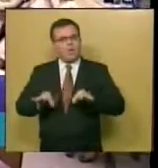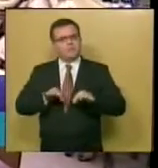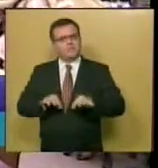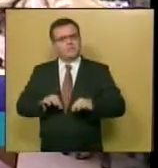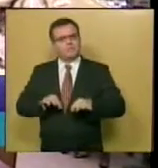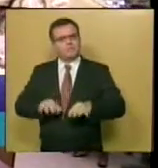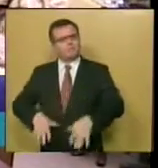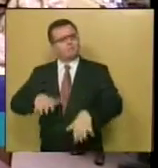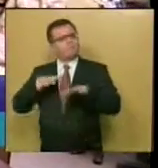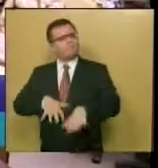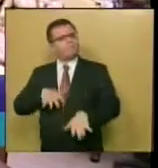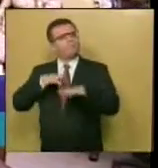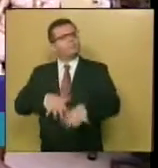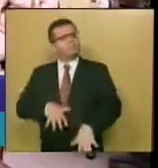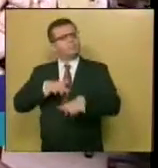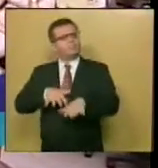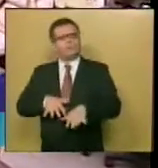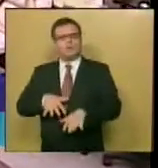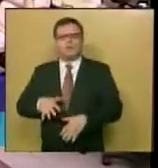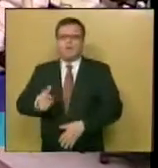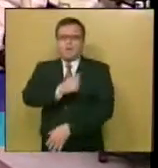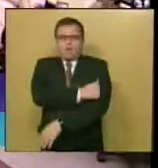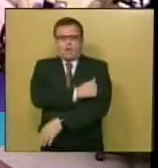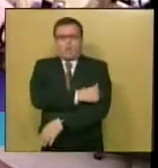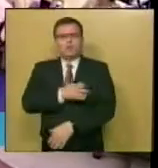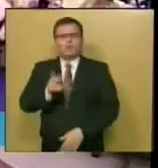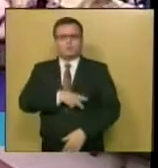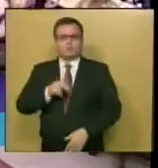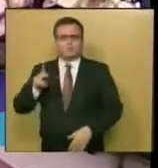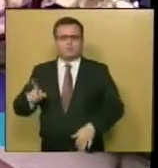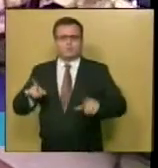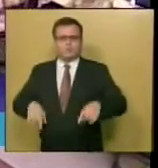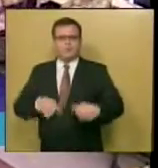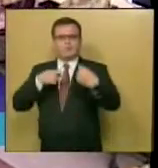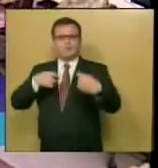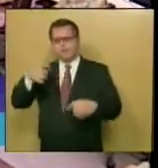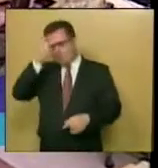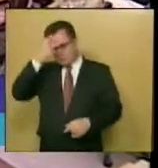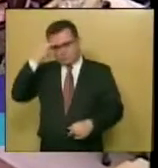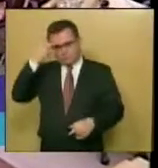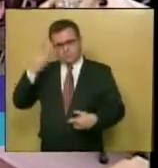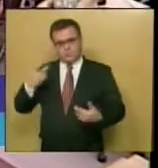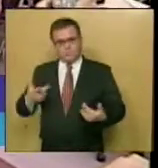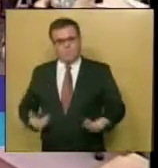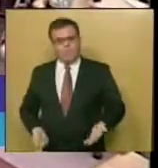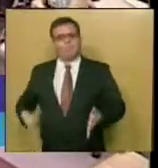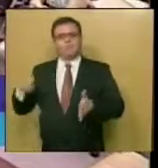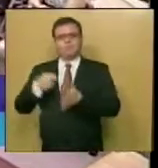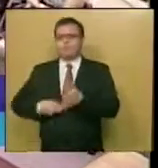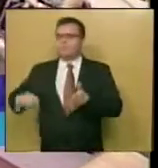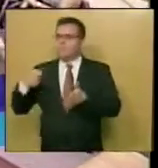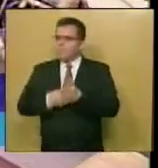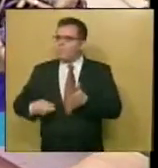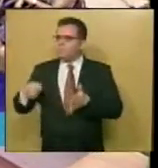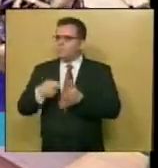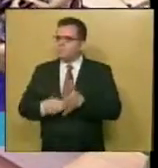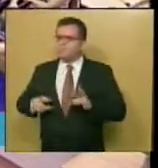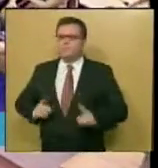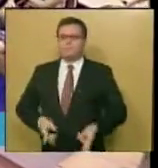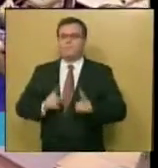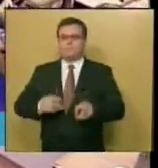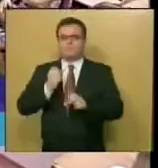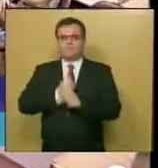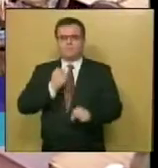de estudantes e professores contra a prefeitura, para reivindicar a continuidade das